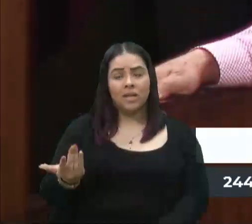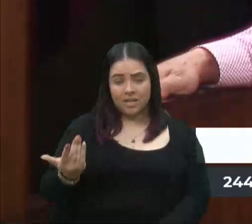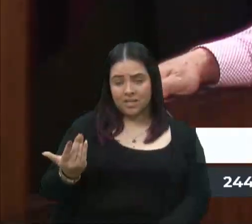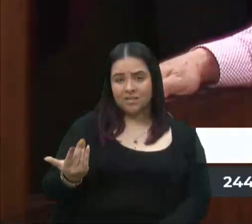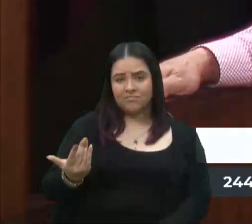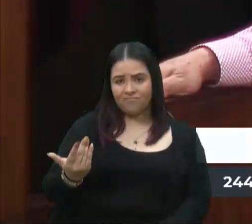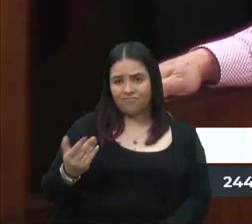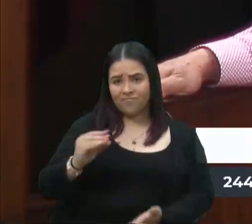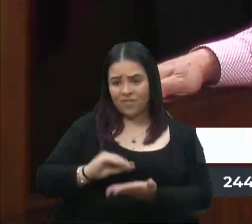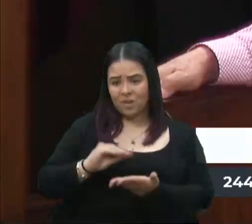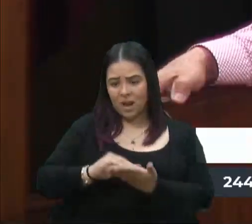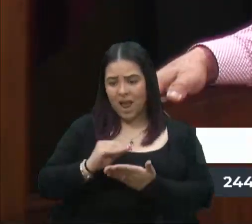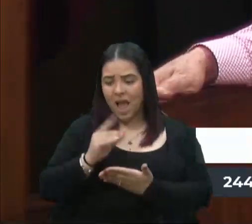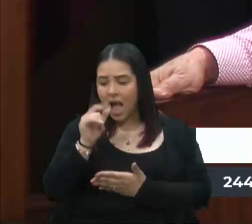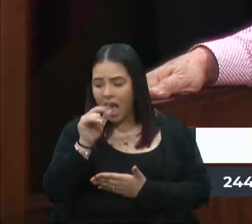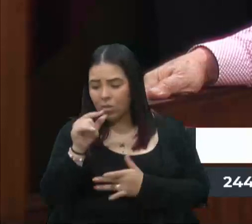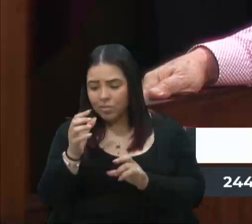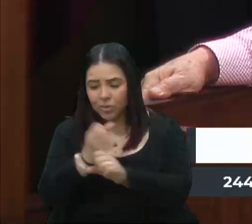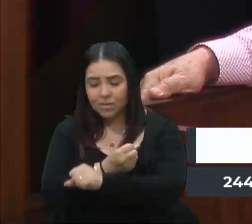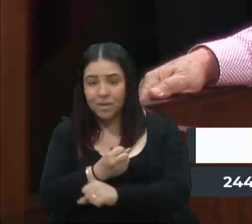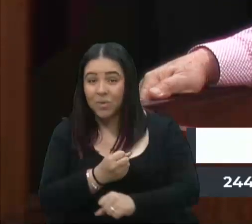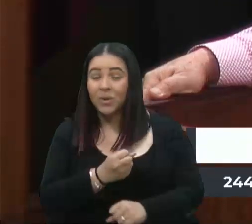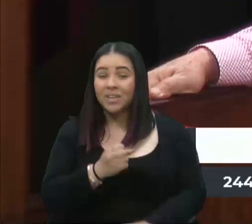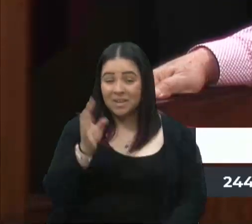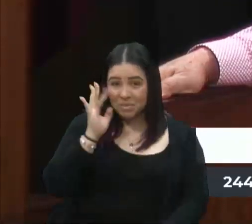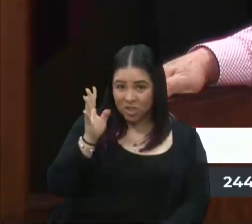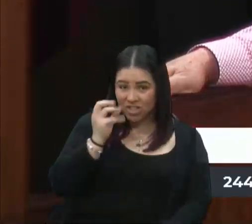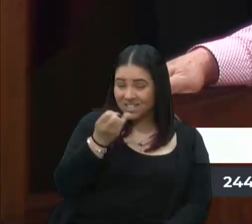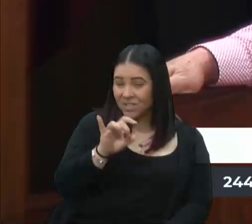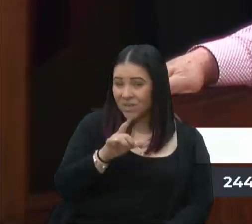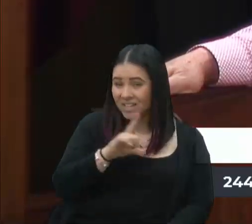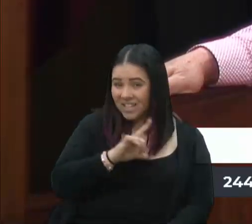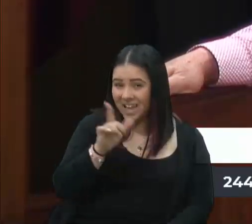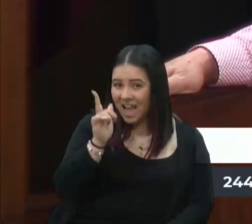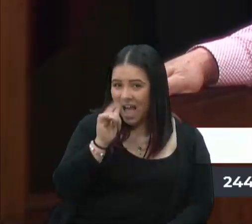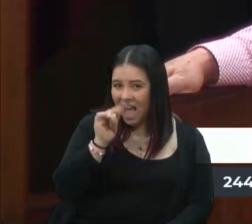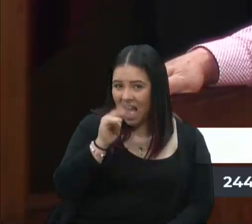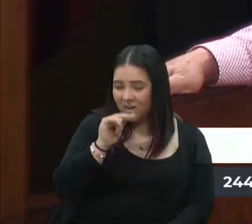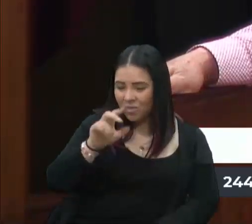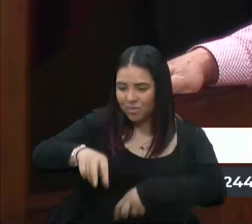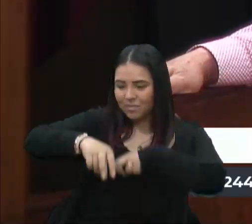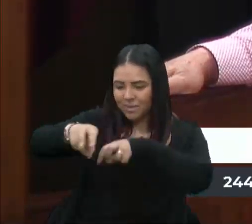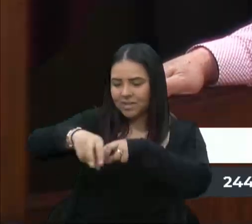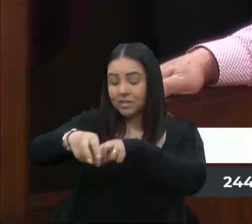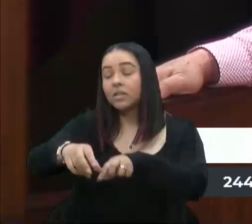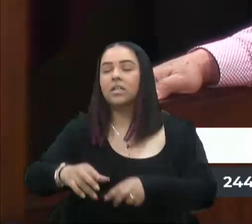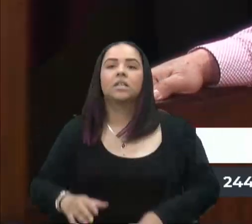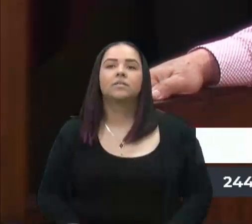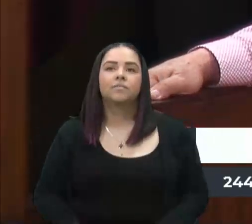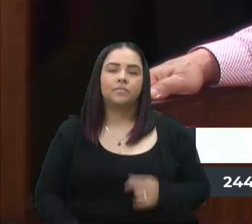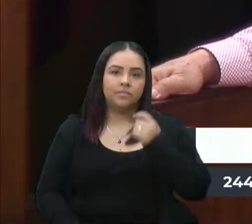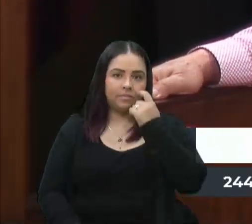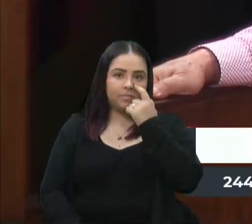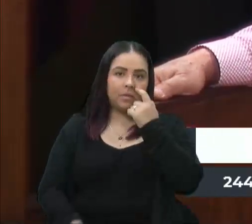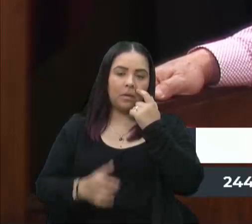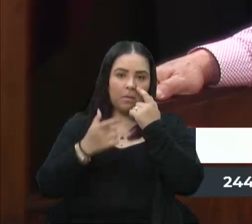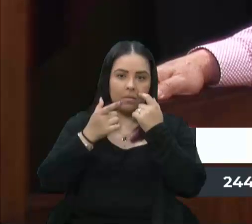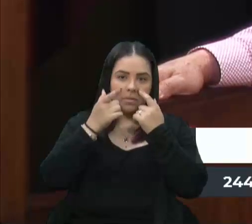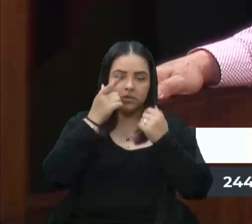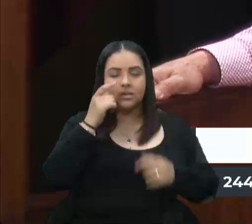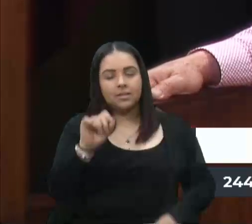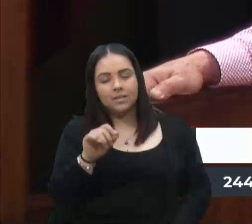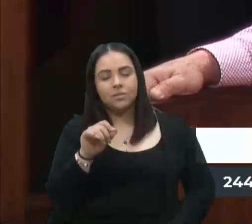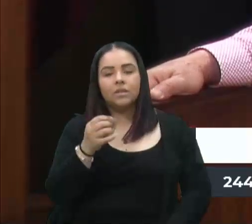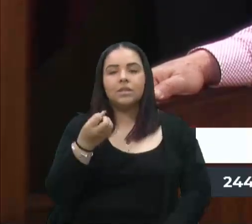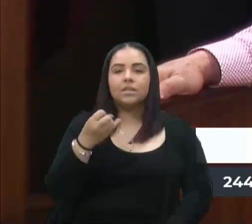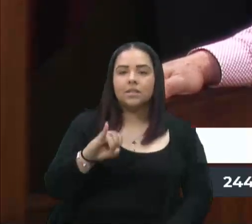irrigação. Então, vejam bem, para os animais foi até flexibilizado um pouquinho, que se